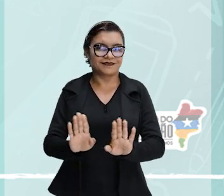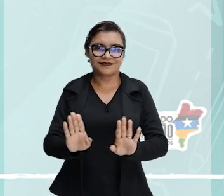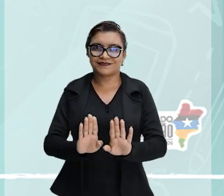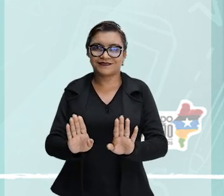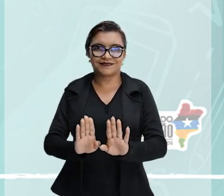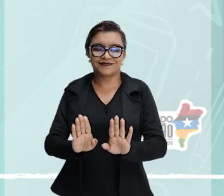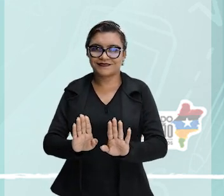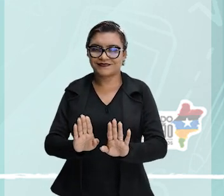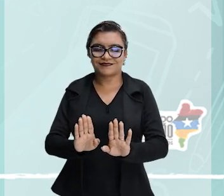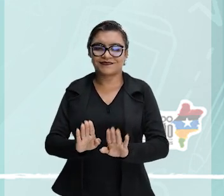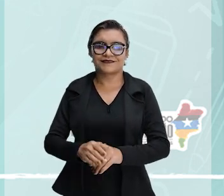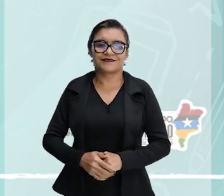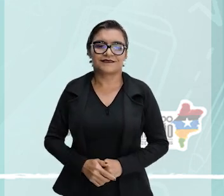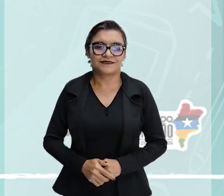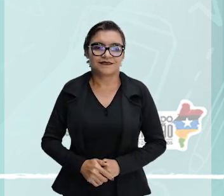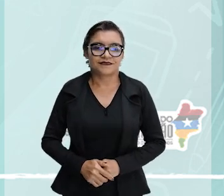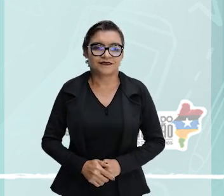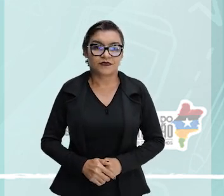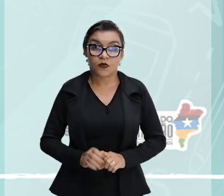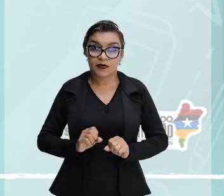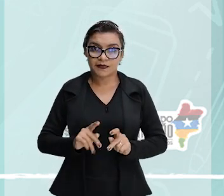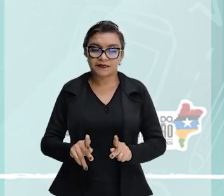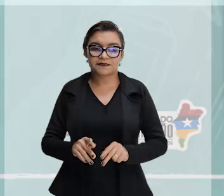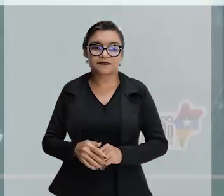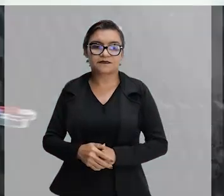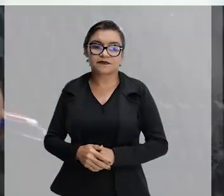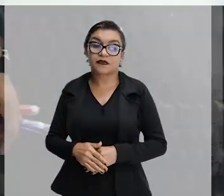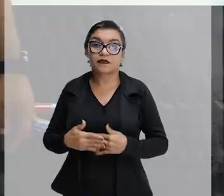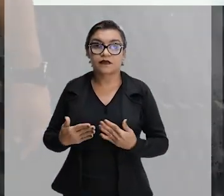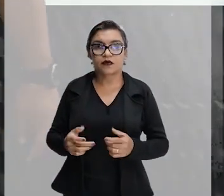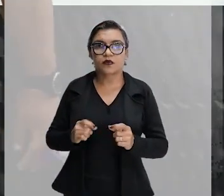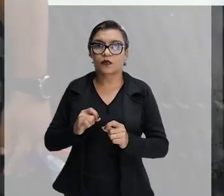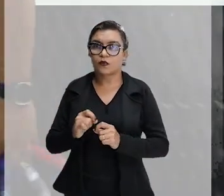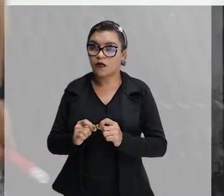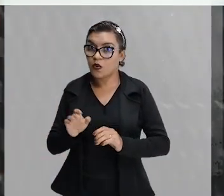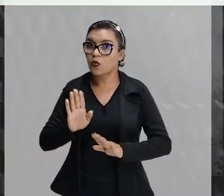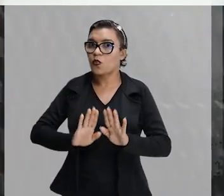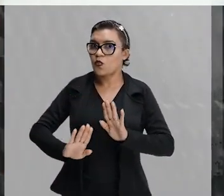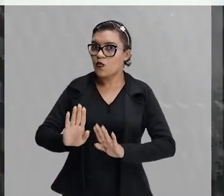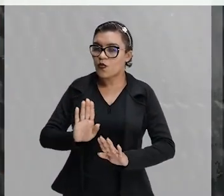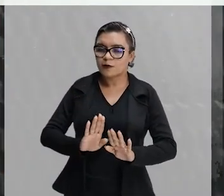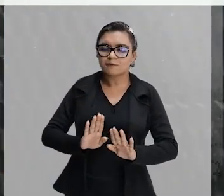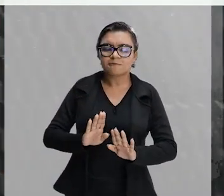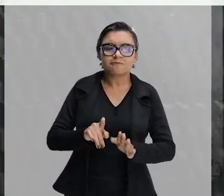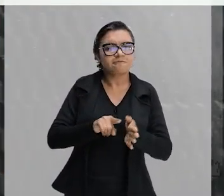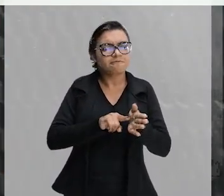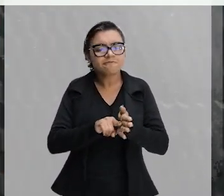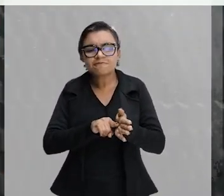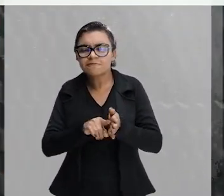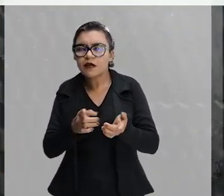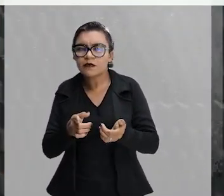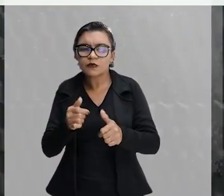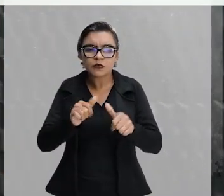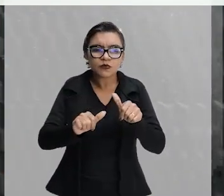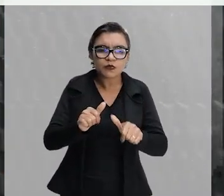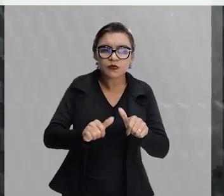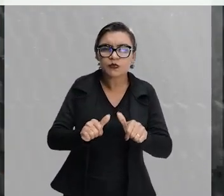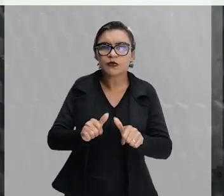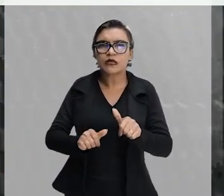partícula elementar clássica, tá ok? Então, tem que ter cuidado aí quanto a